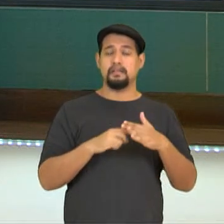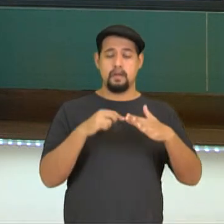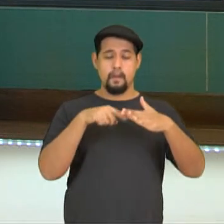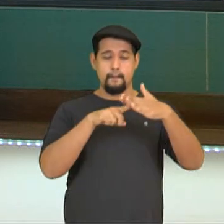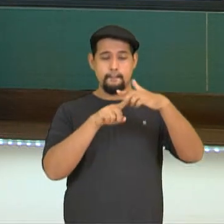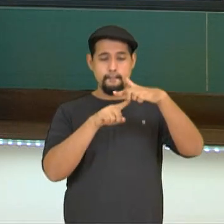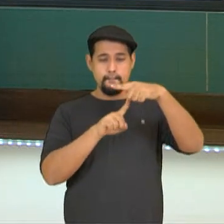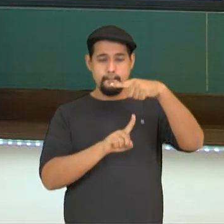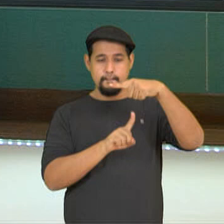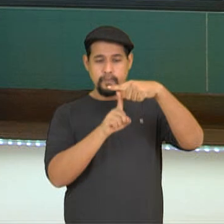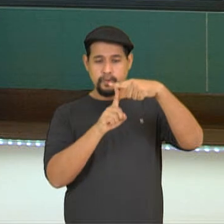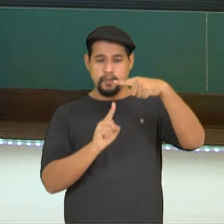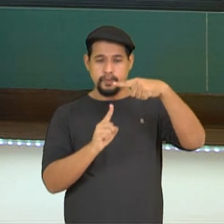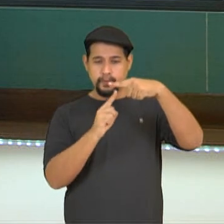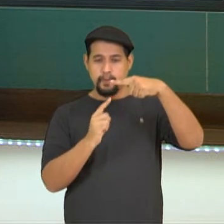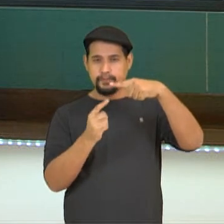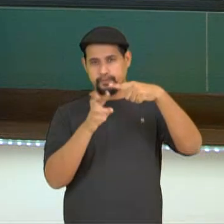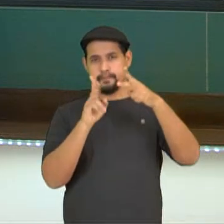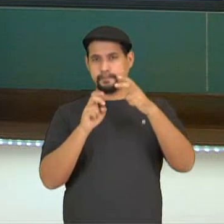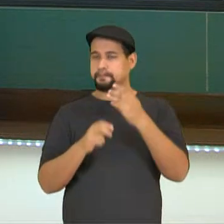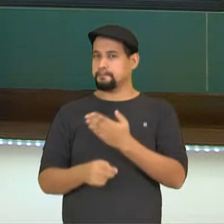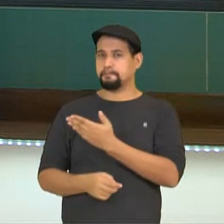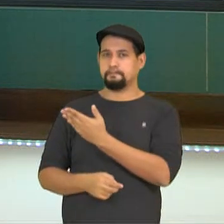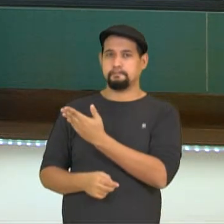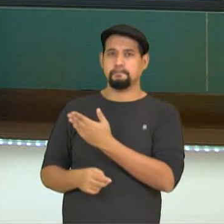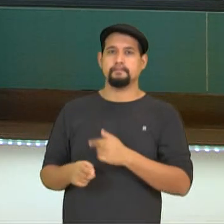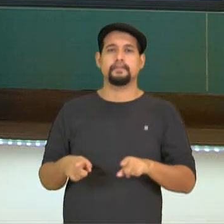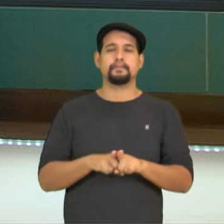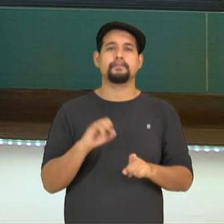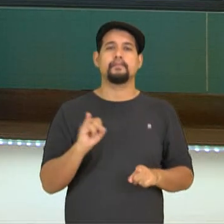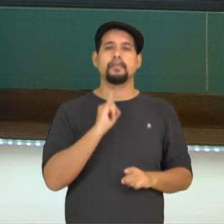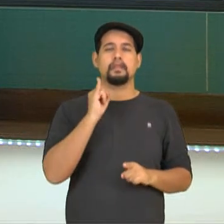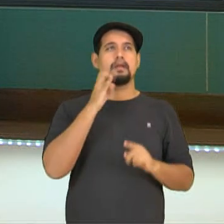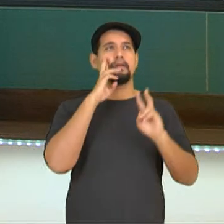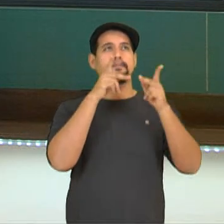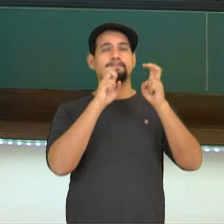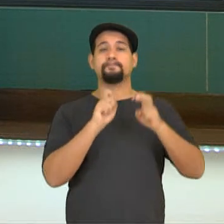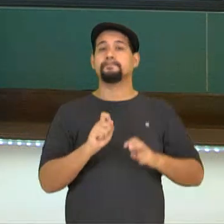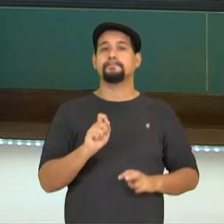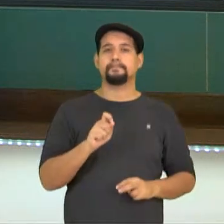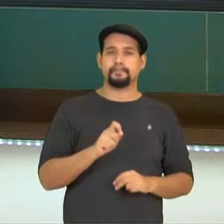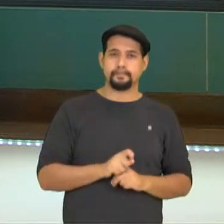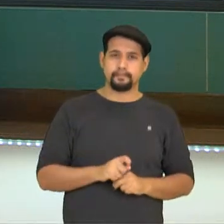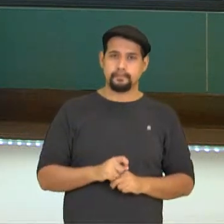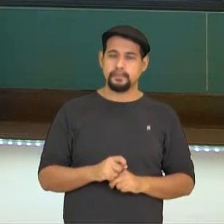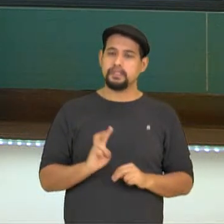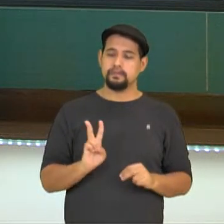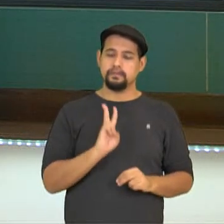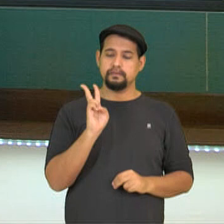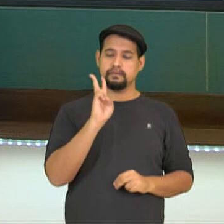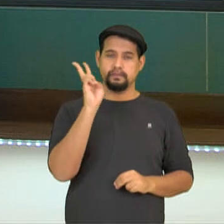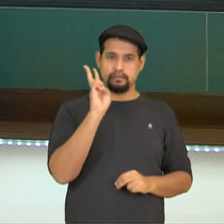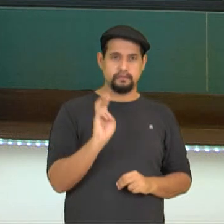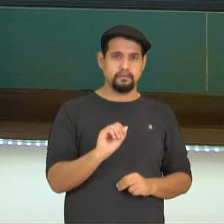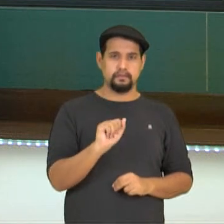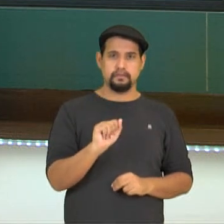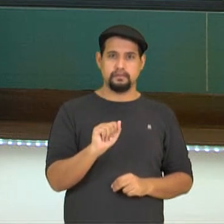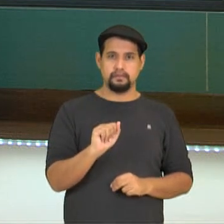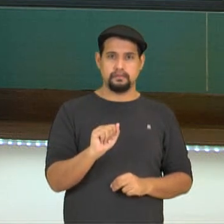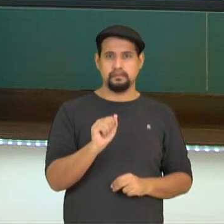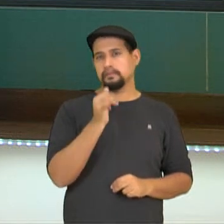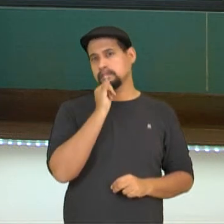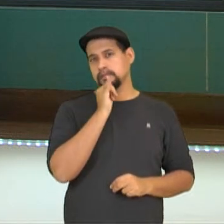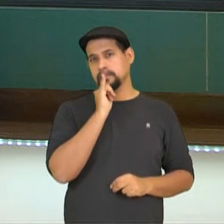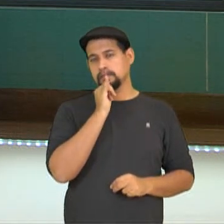vocês estão verificando aqui nesse gráfico. Também é importante você perceber em relação aos valores de A, conforme